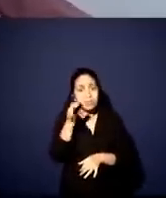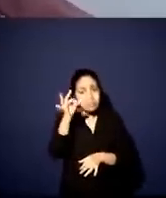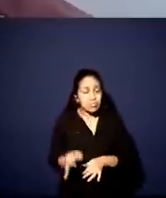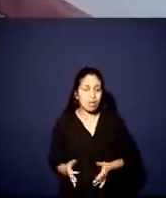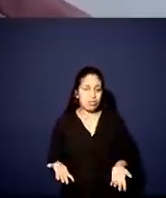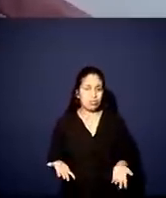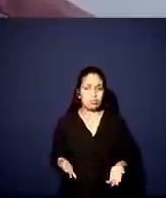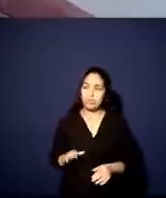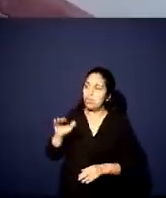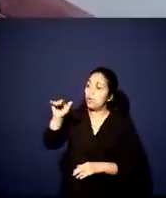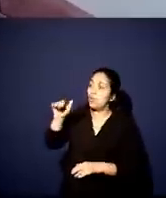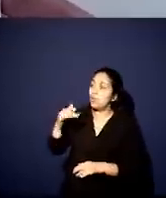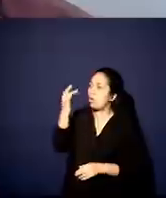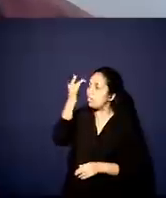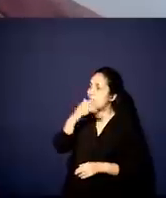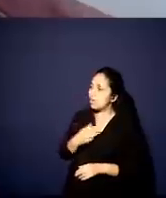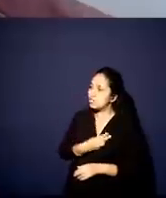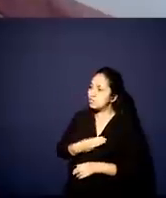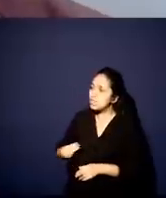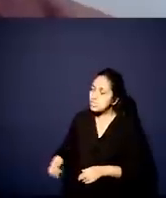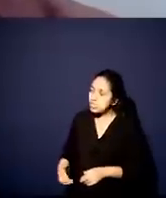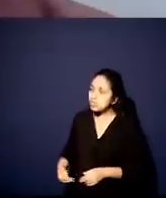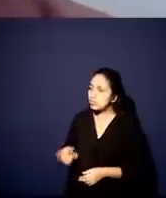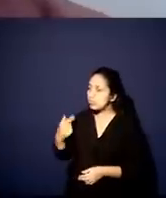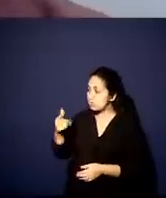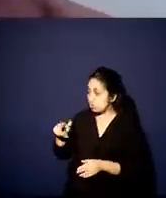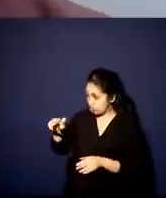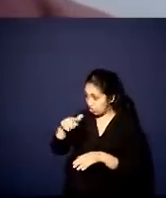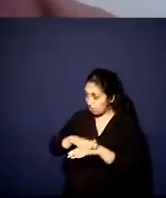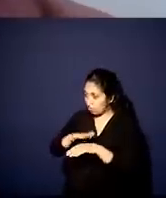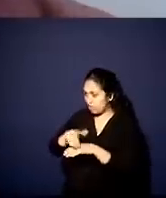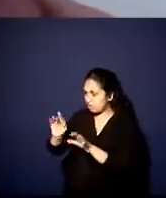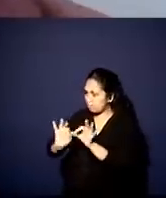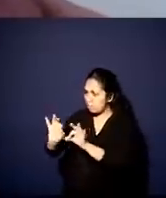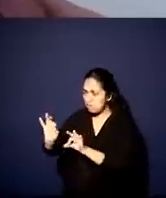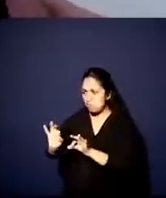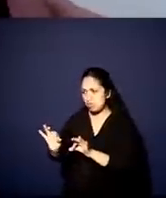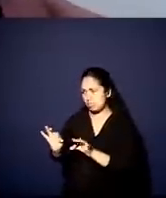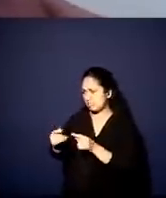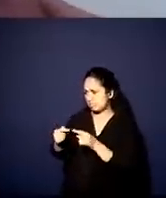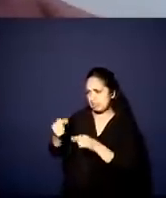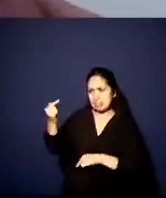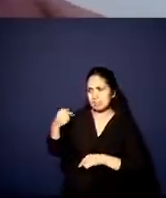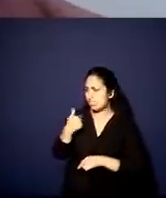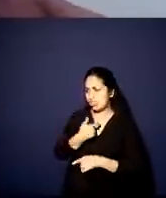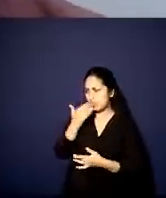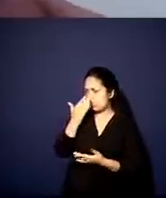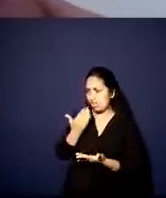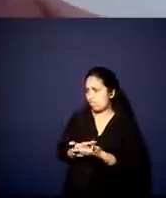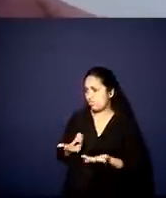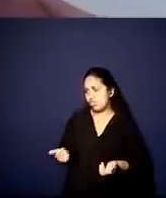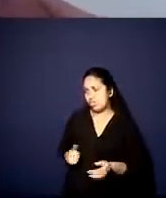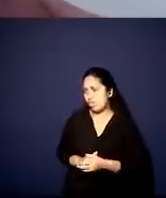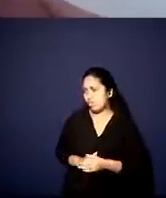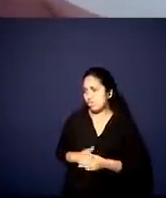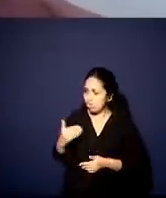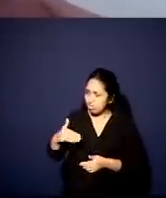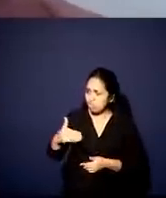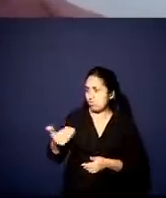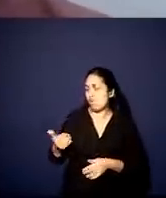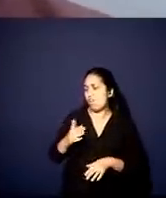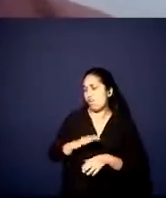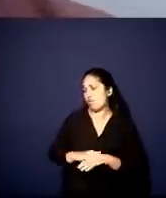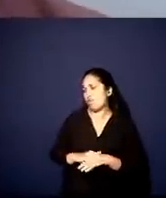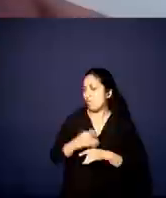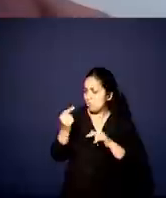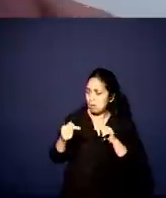ministro e digam: ministro, esse pacote que o senhor fez aí não é o pacote que a gente acredita que vai entregar